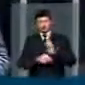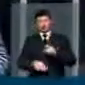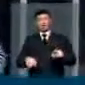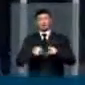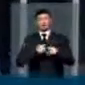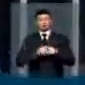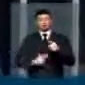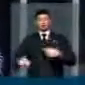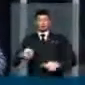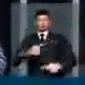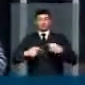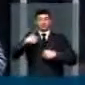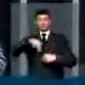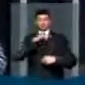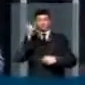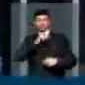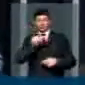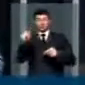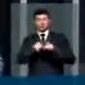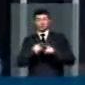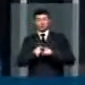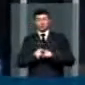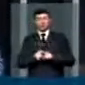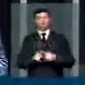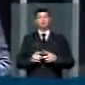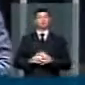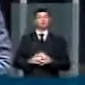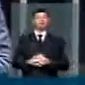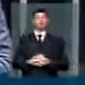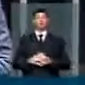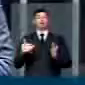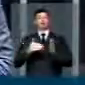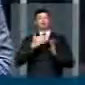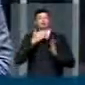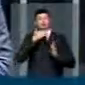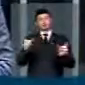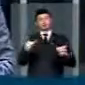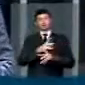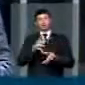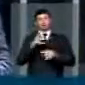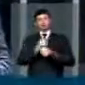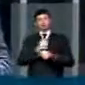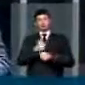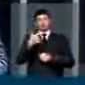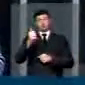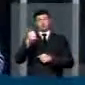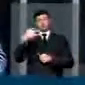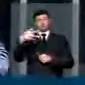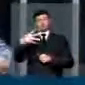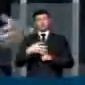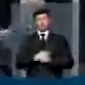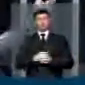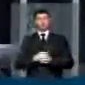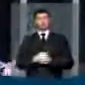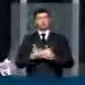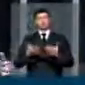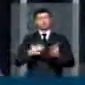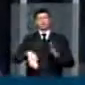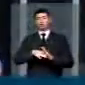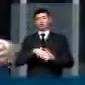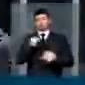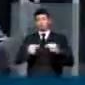os trâmites para que a gente pudesse aí até dezembro fechar o orçamento de 2014. E dentro de todos